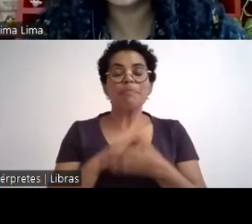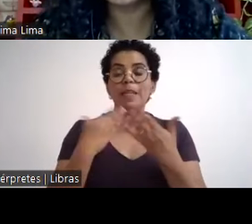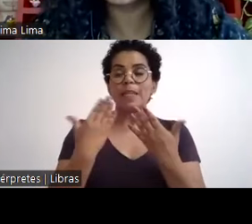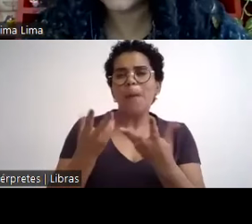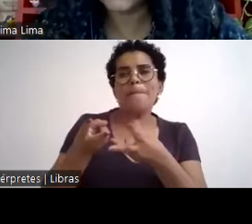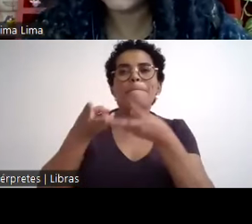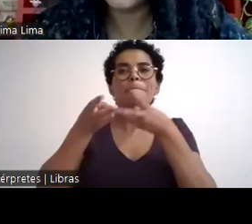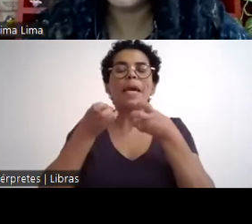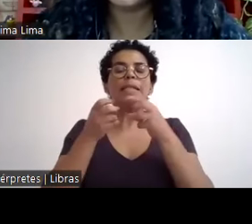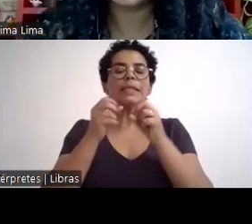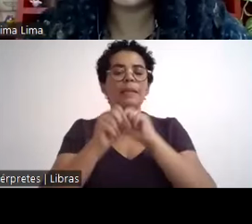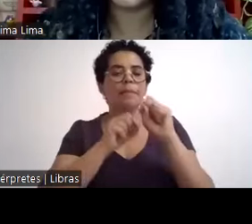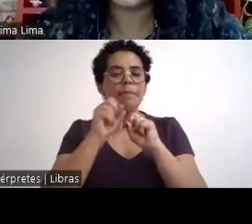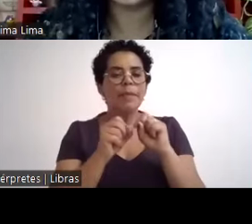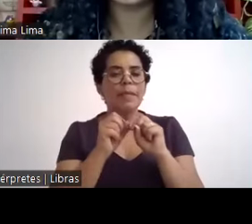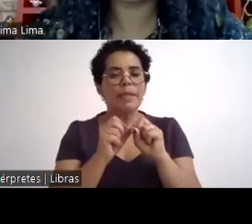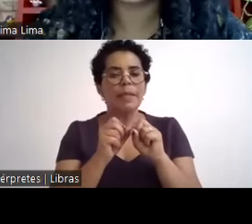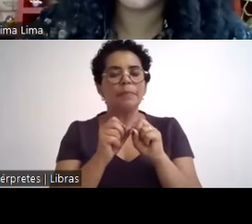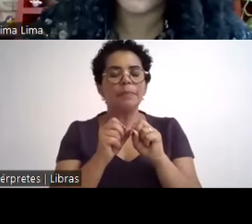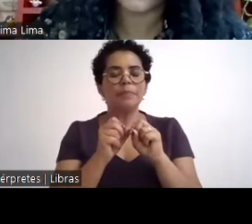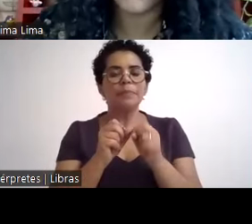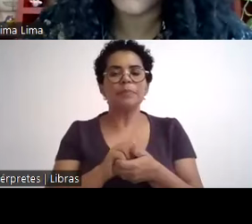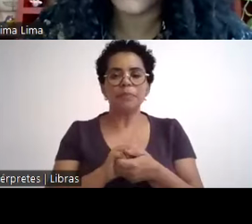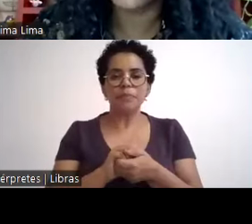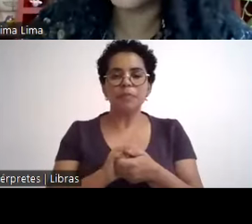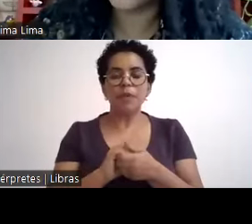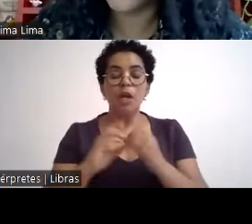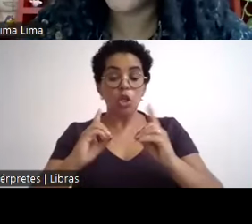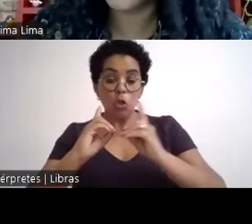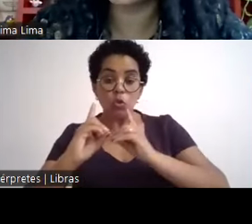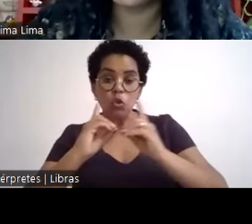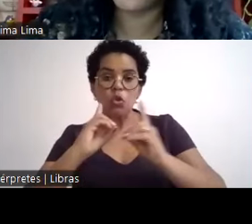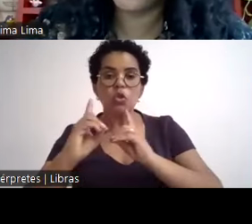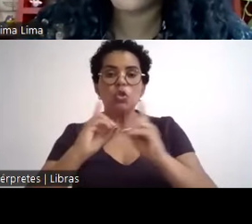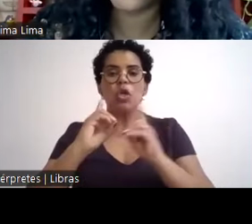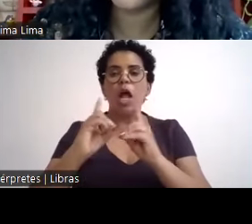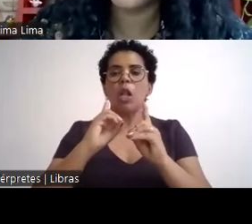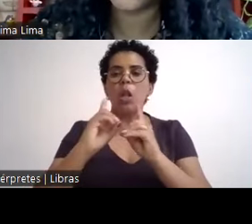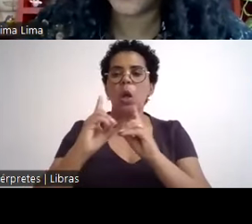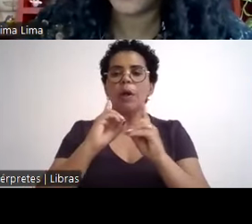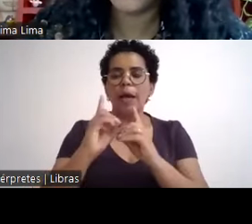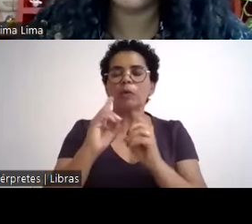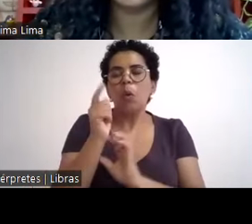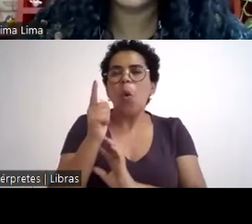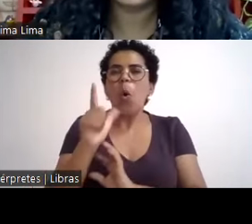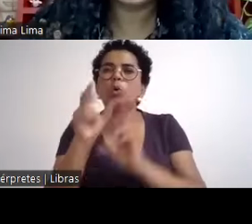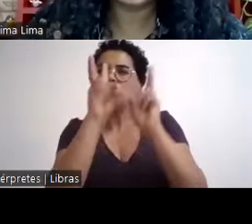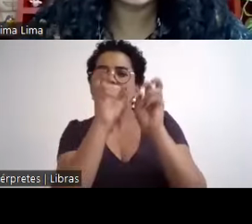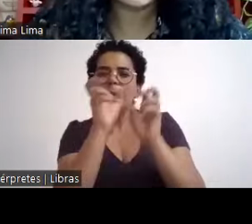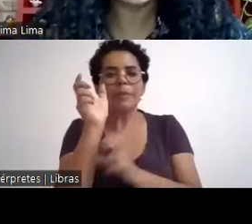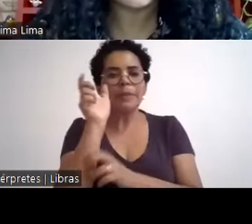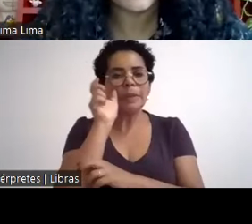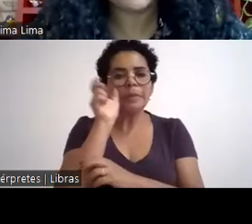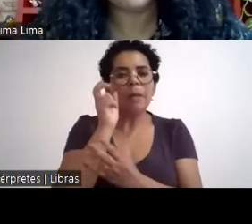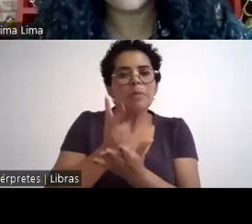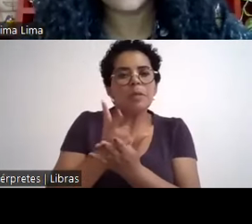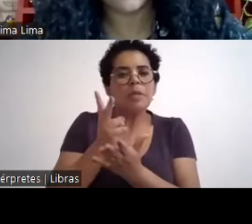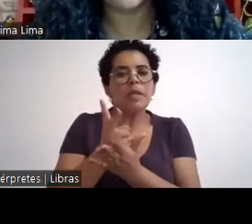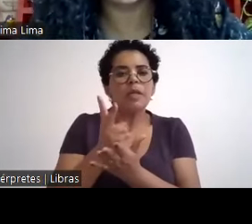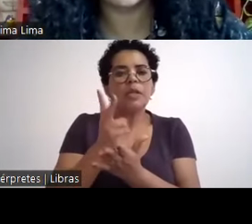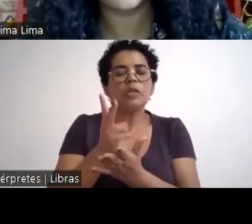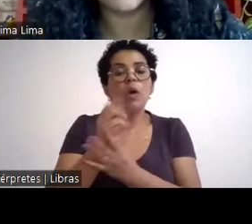uma saída ia dialogar com outra coisa que sempre me interessou, que é o game. E aí a ideia